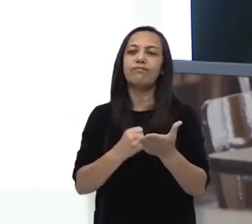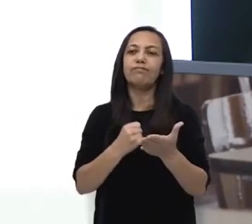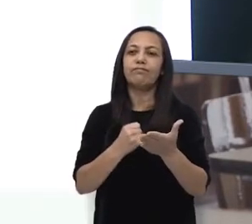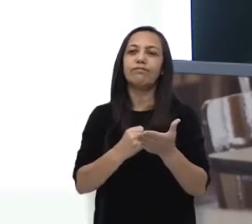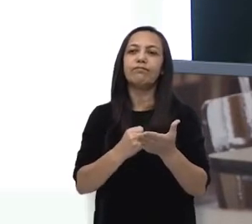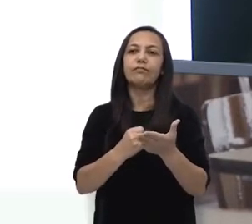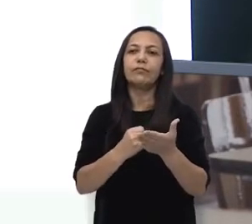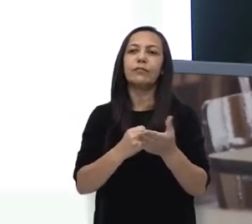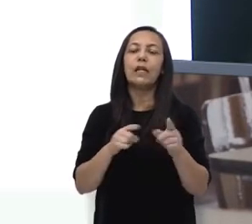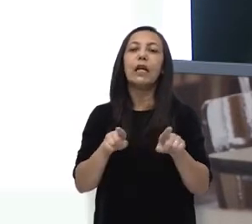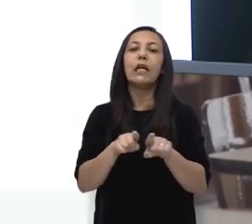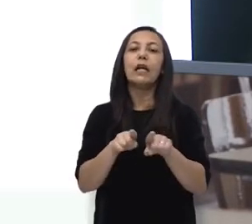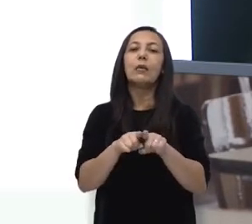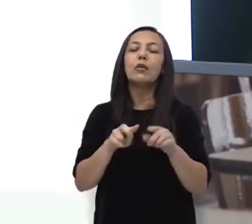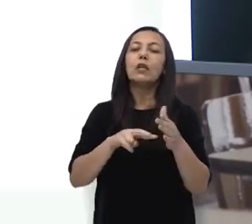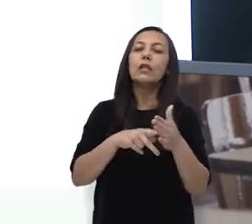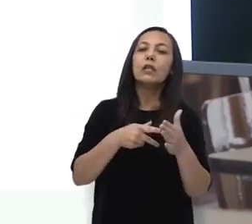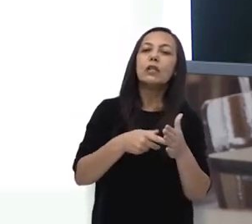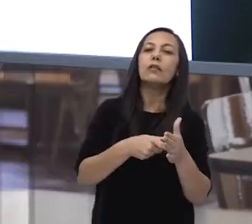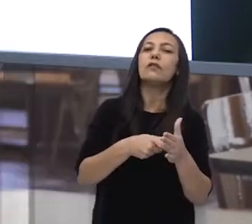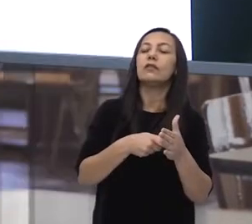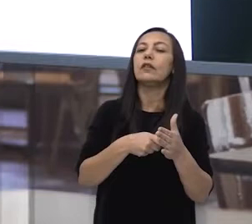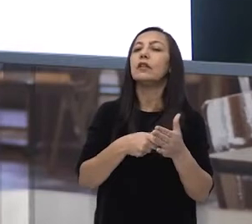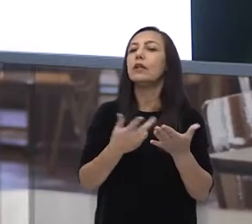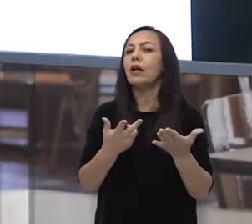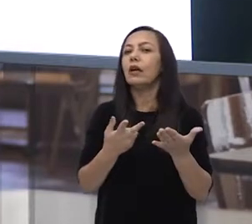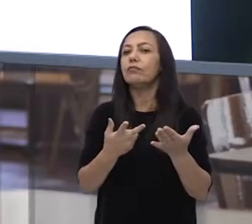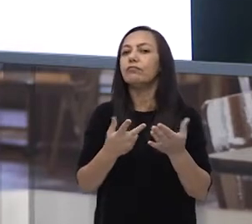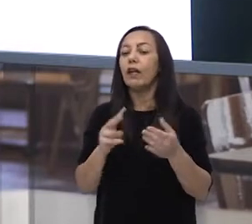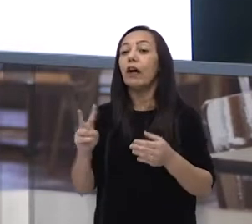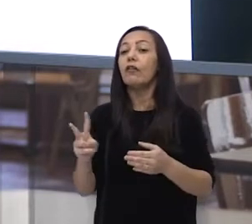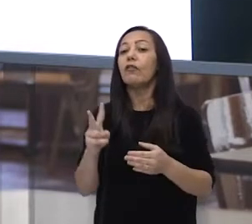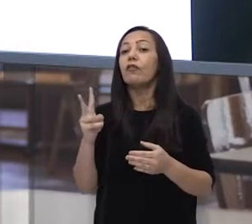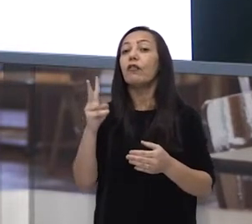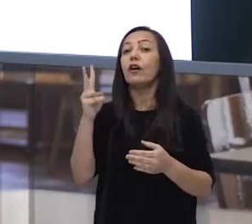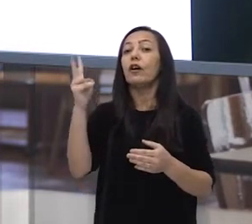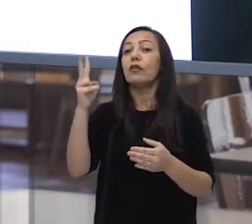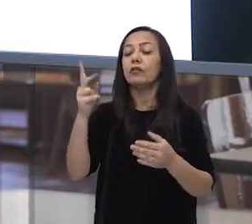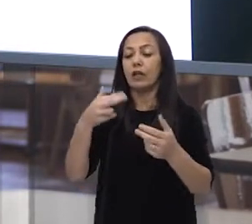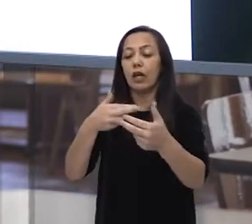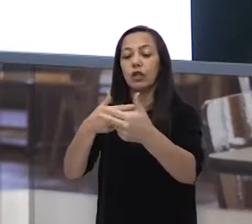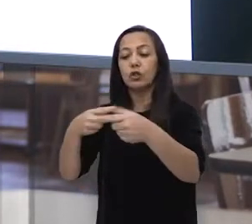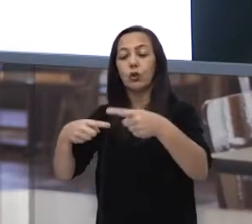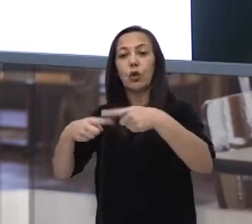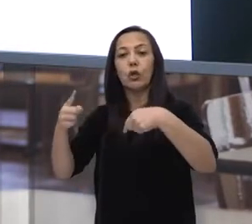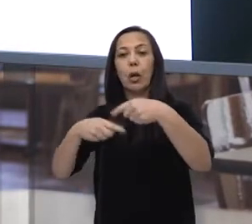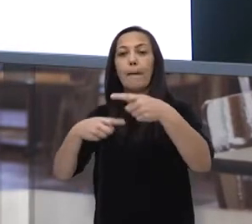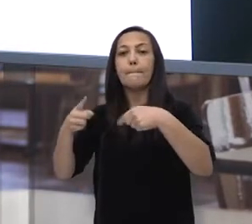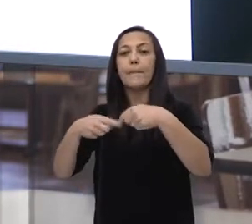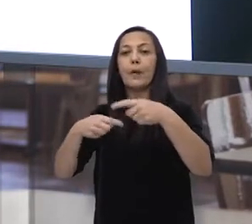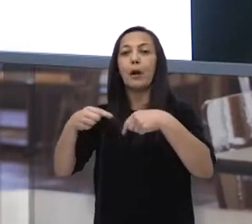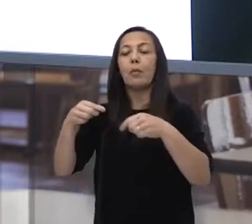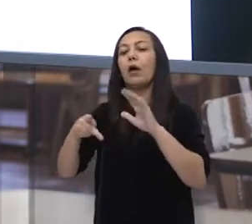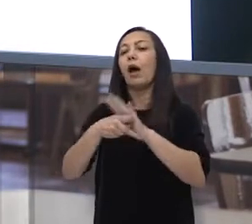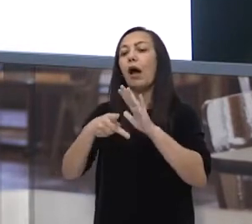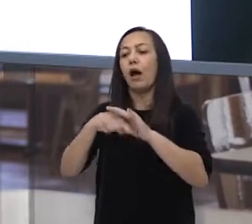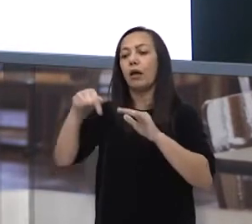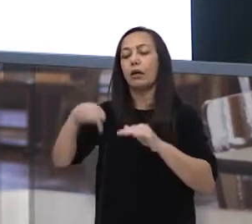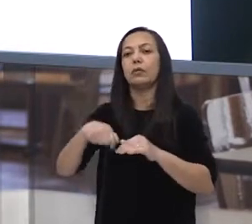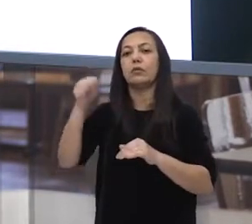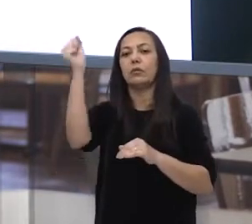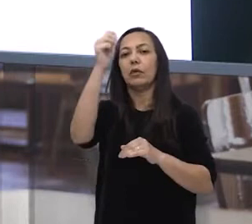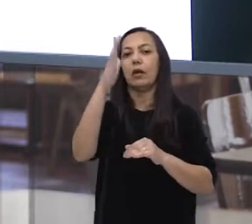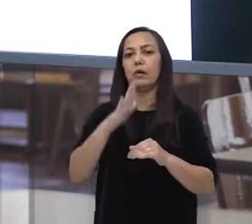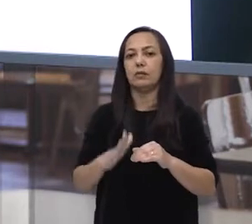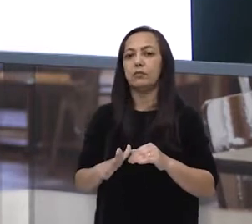O protecionismo alfandegário, que é isso? É valorizar o produto interno e dificultar a entrada dos